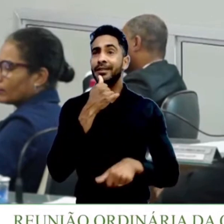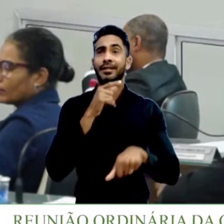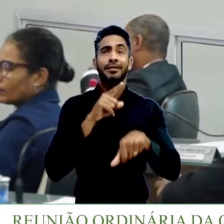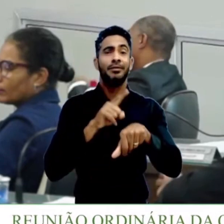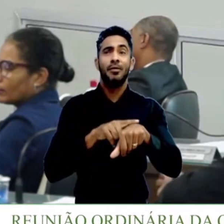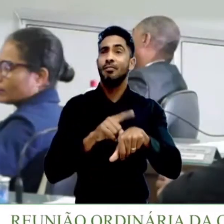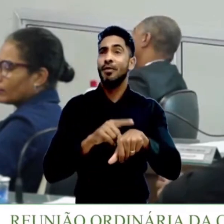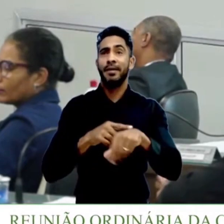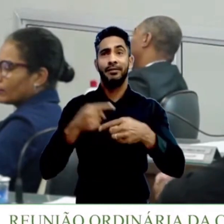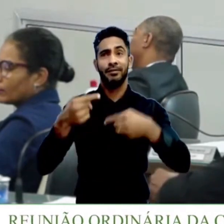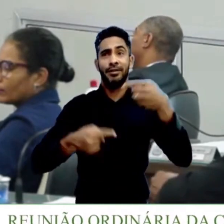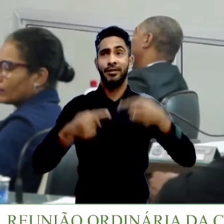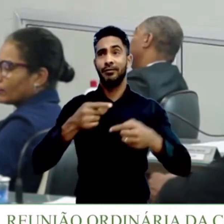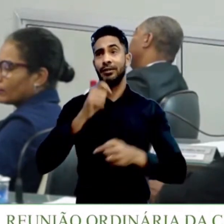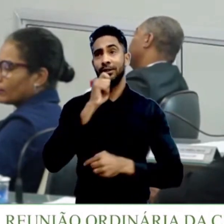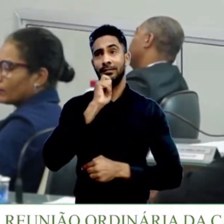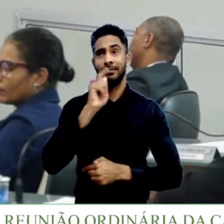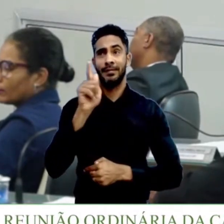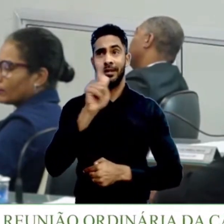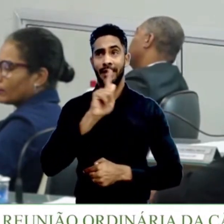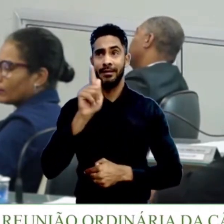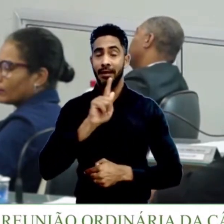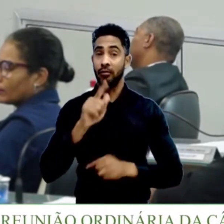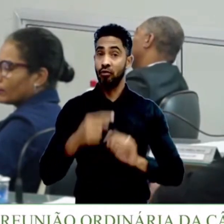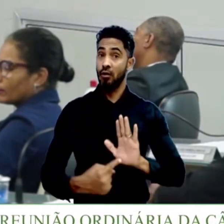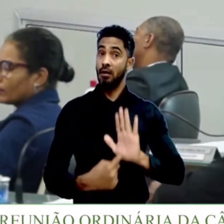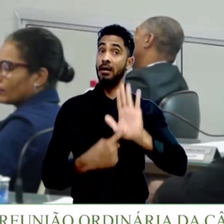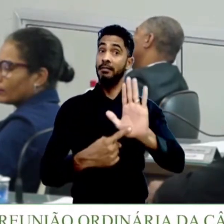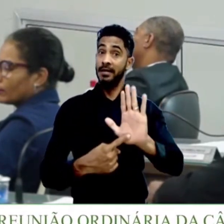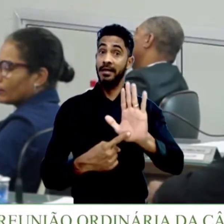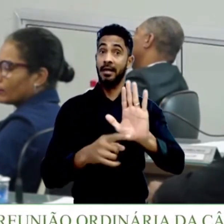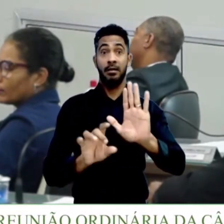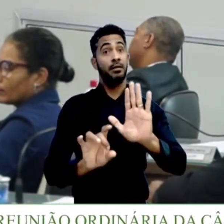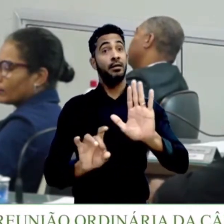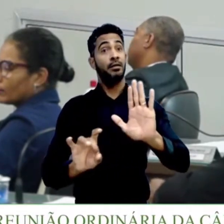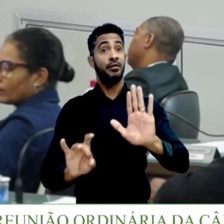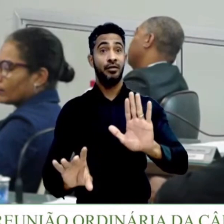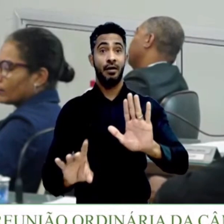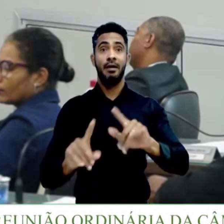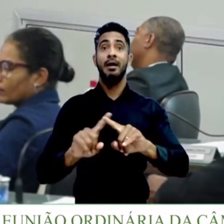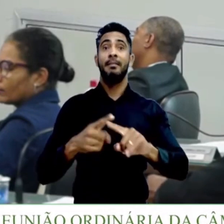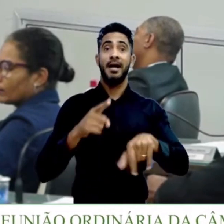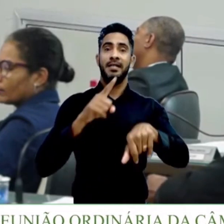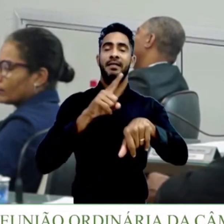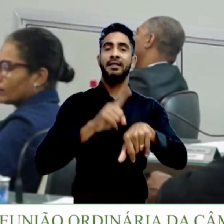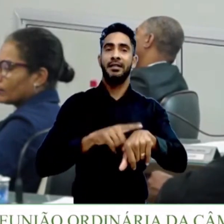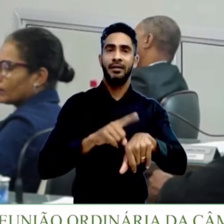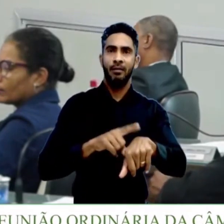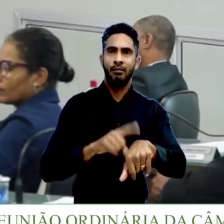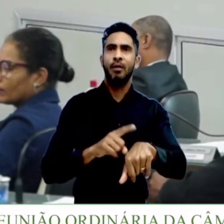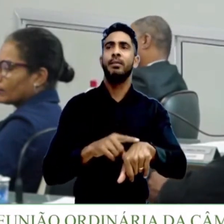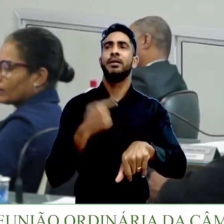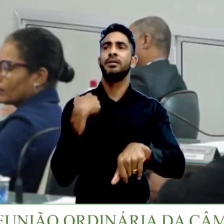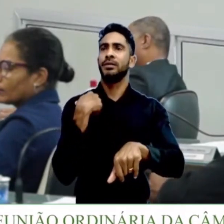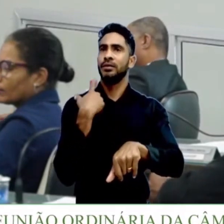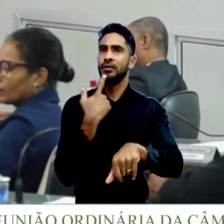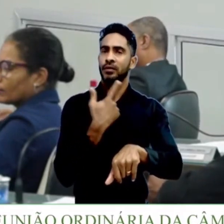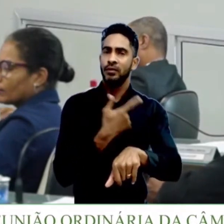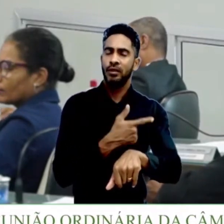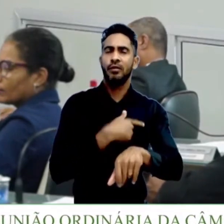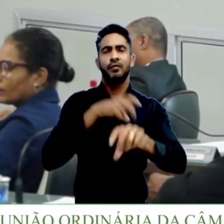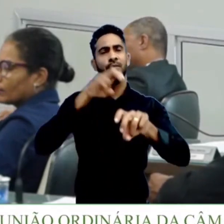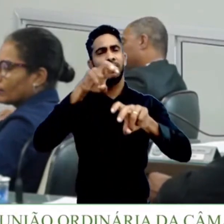momento da discussão. Só foi apresentado, mas vão ter momentos que nós vamos